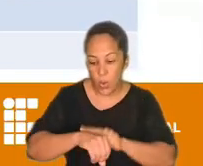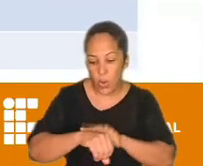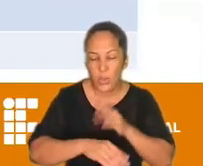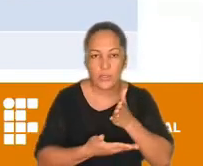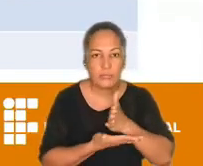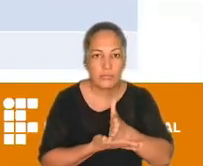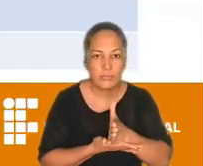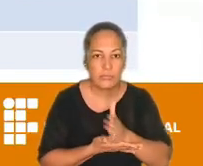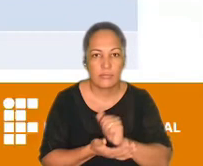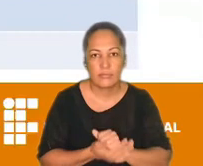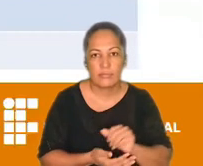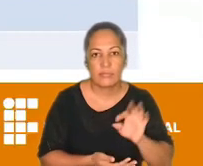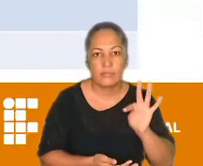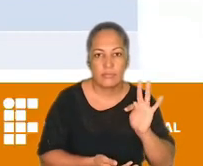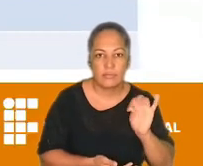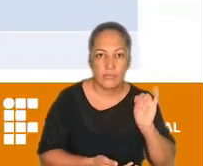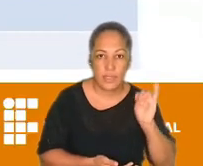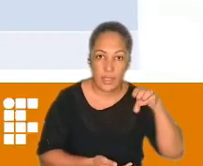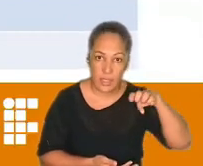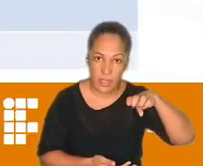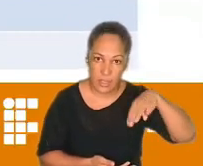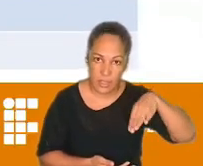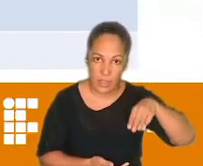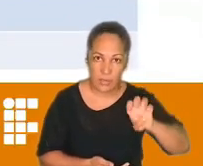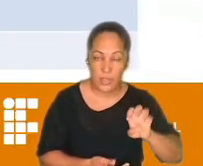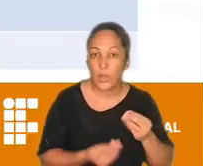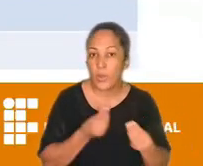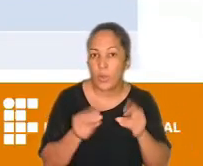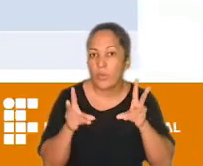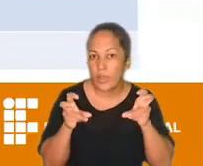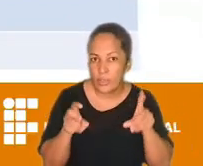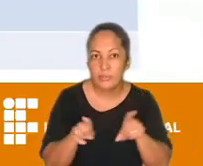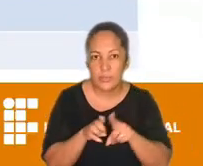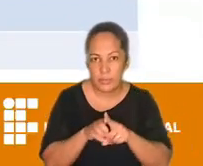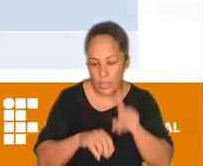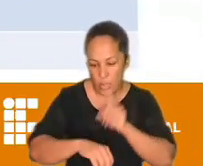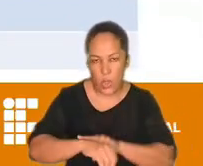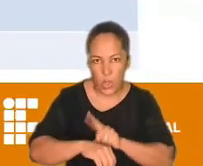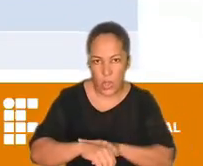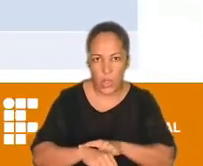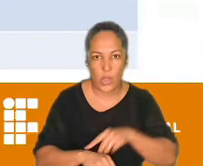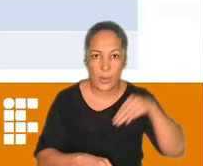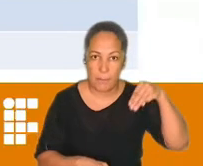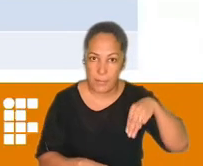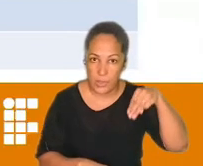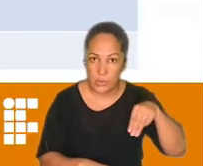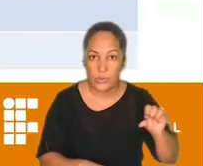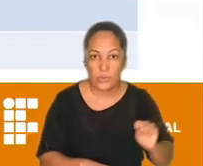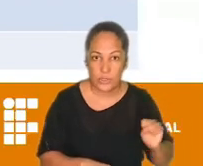tipo time. Como é que é o time? Entre aspas também, hora, minuto e segundo separado por 2